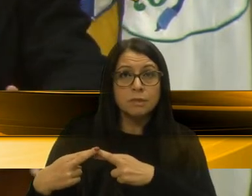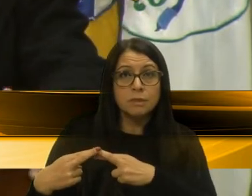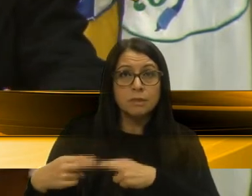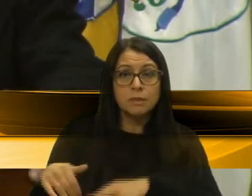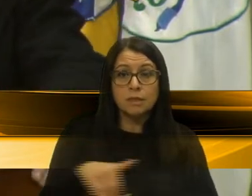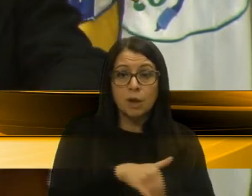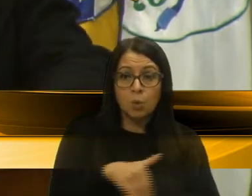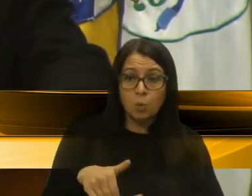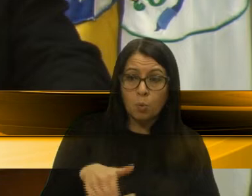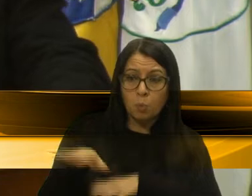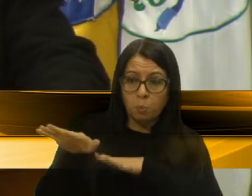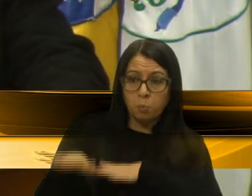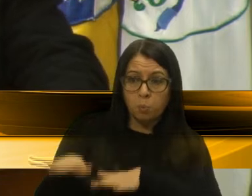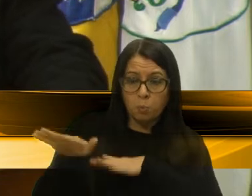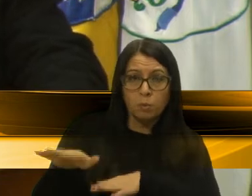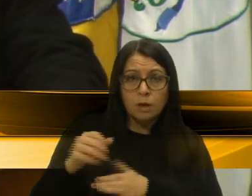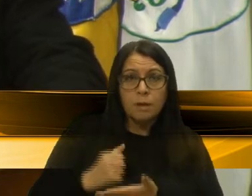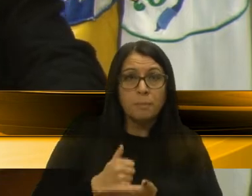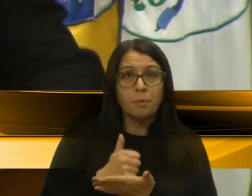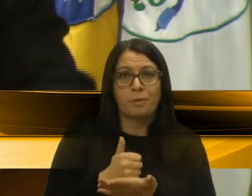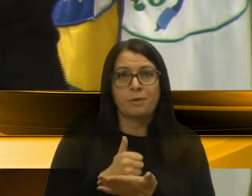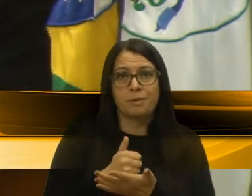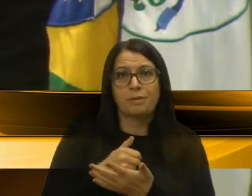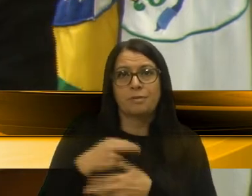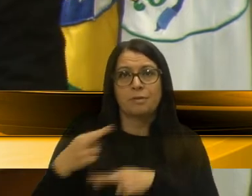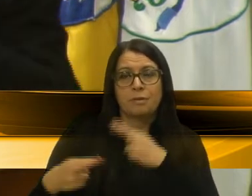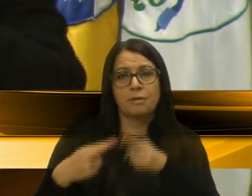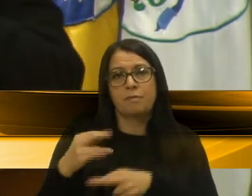ruas apoiando a reforma da Previdência.